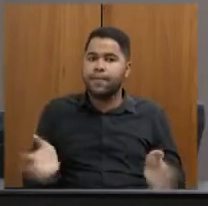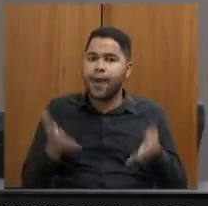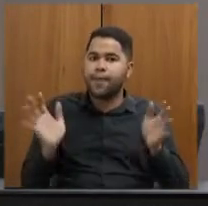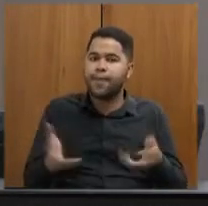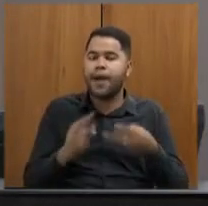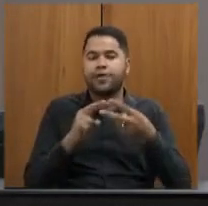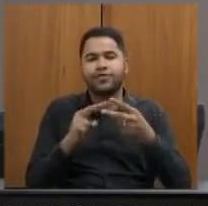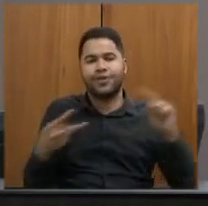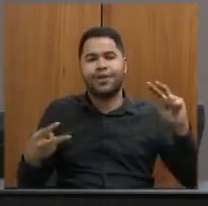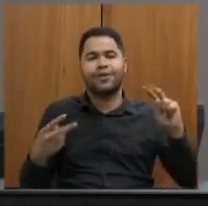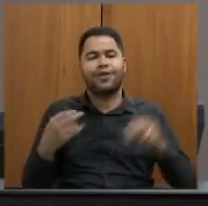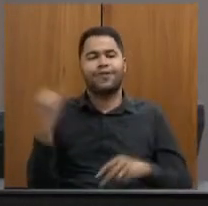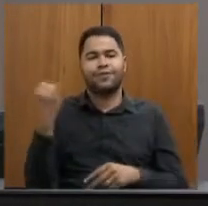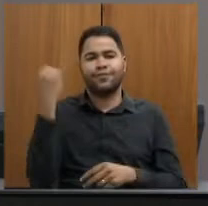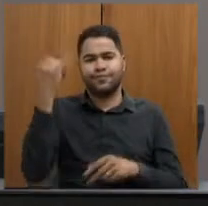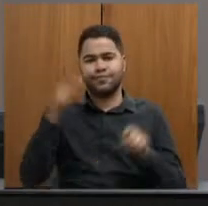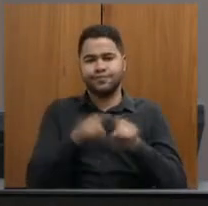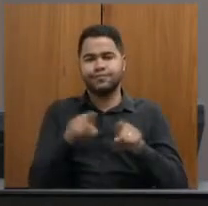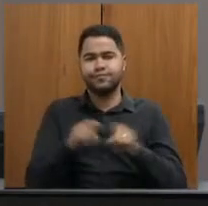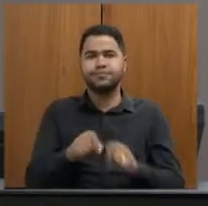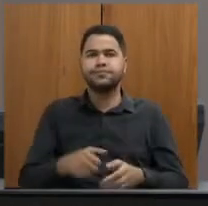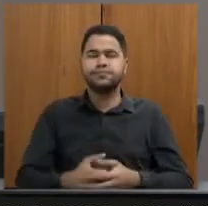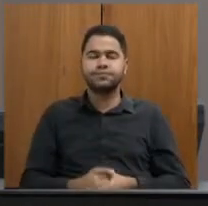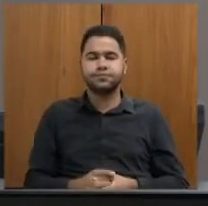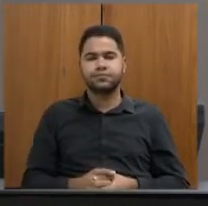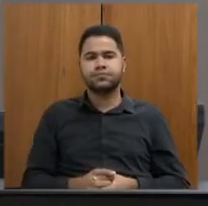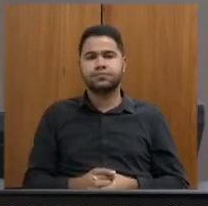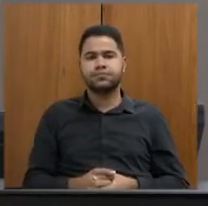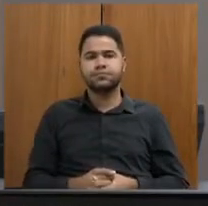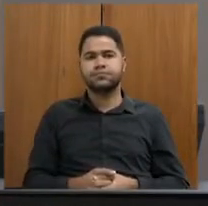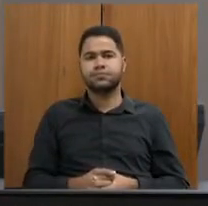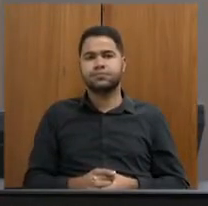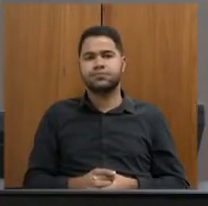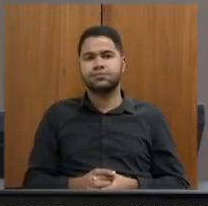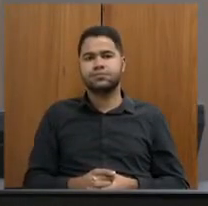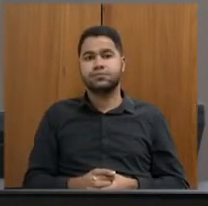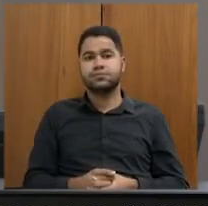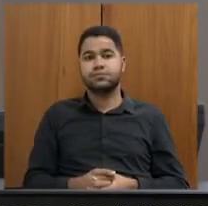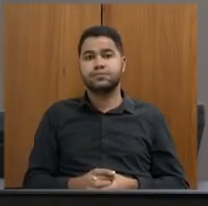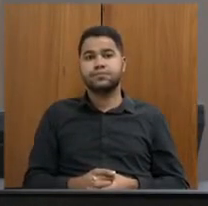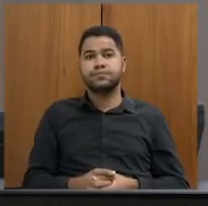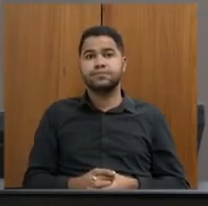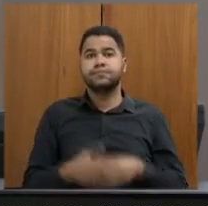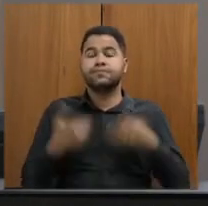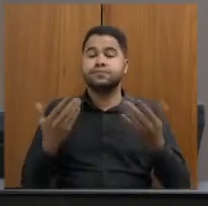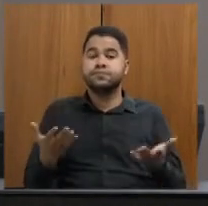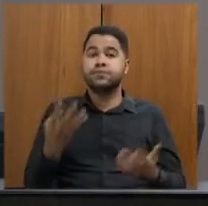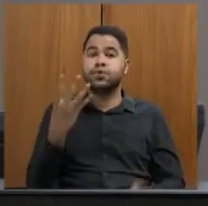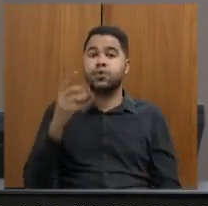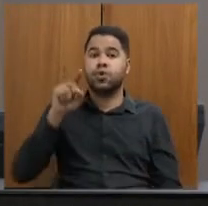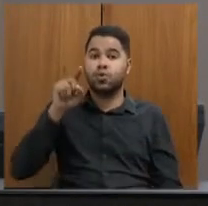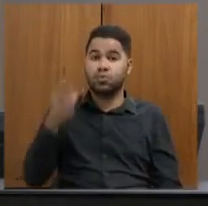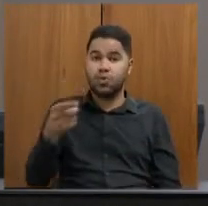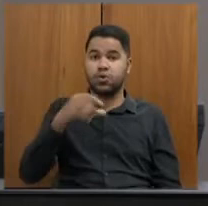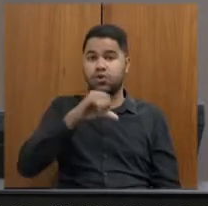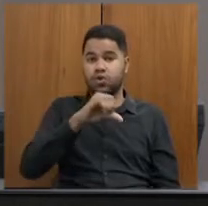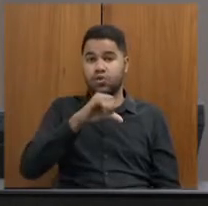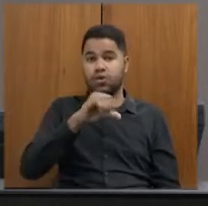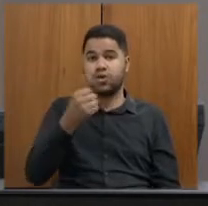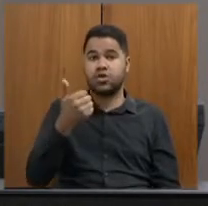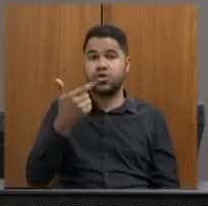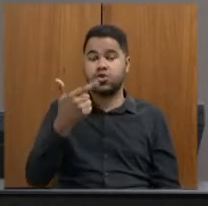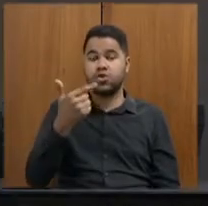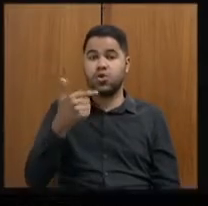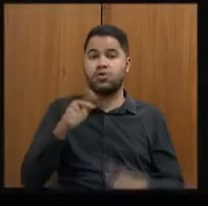genética é fundamental também pode passar por favor bom entrega de 4.912